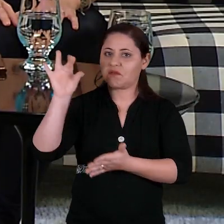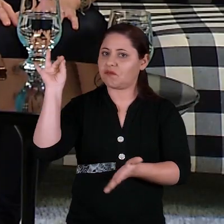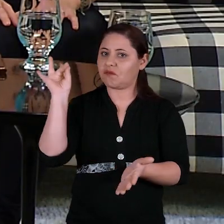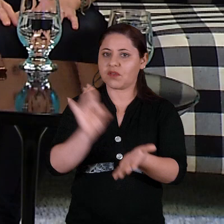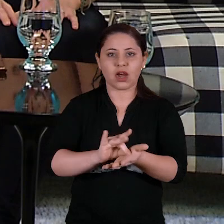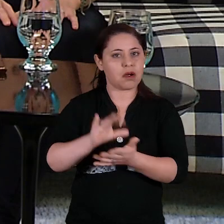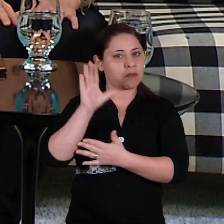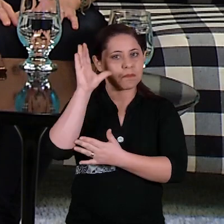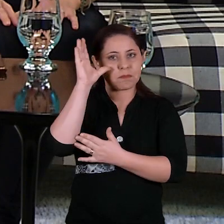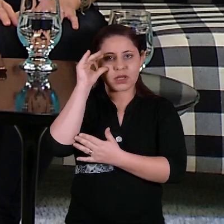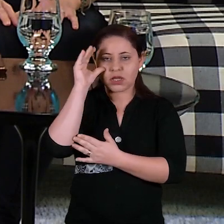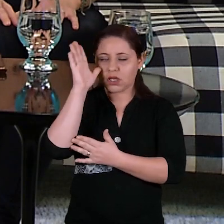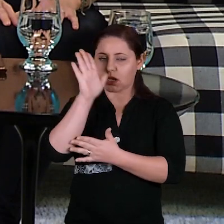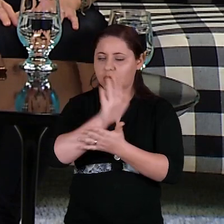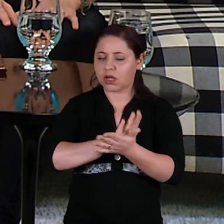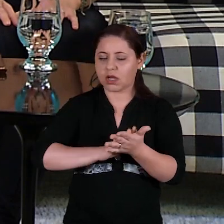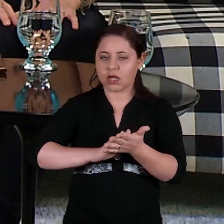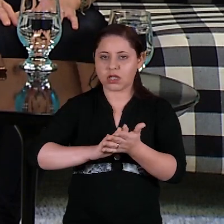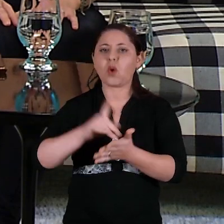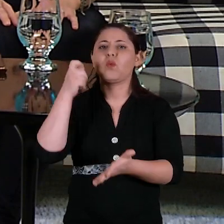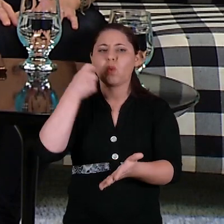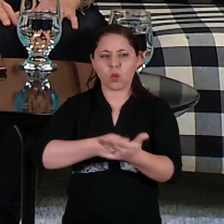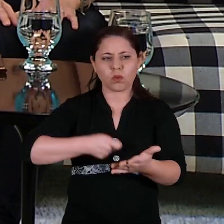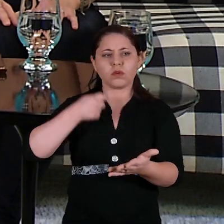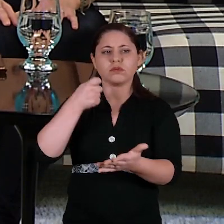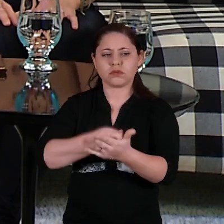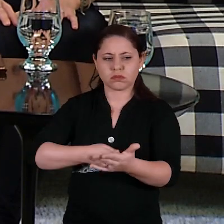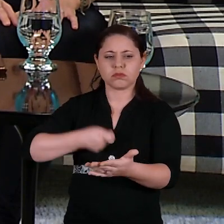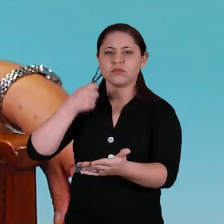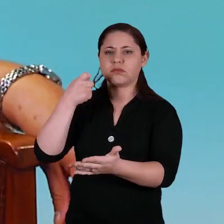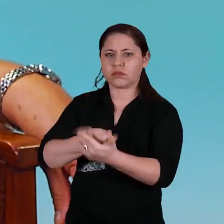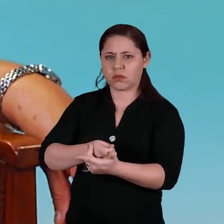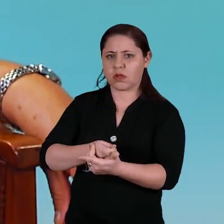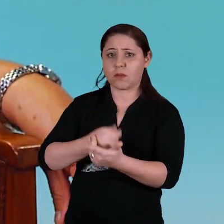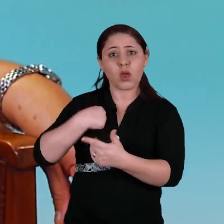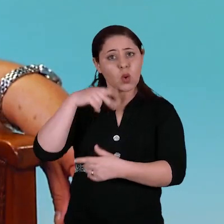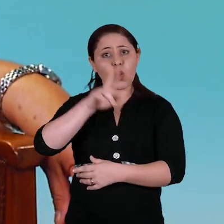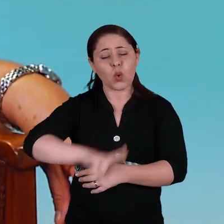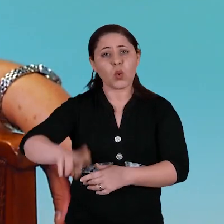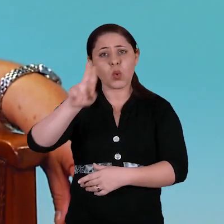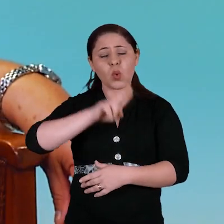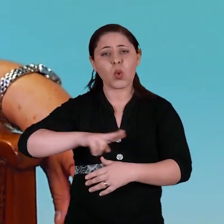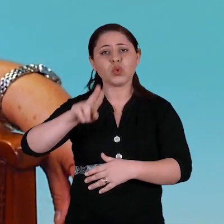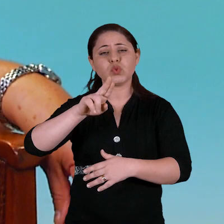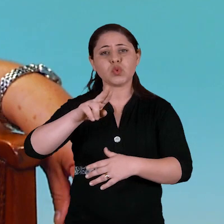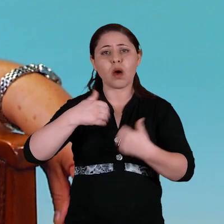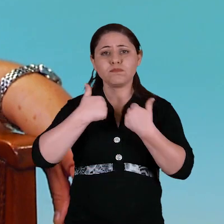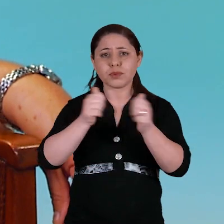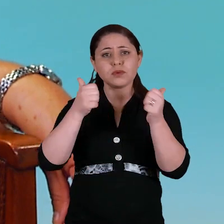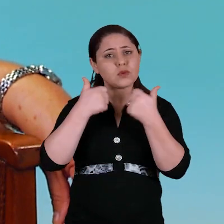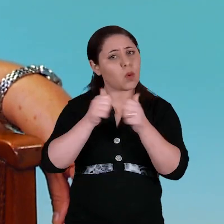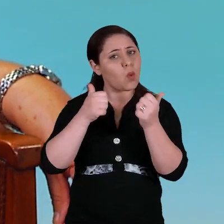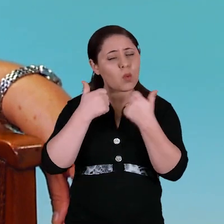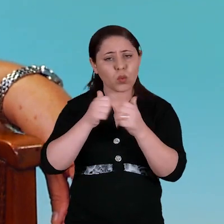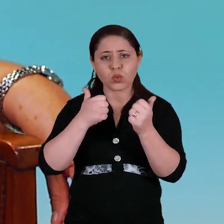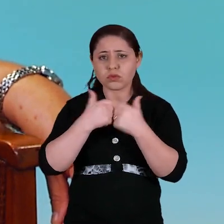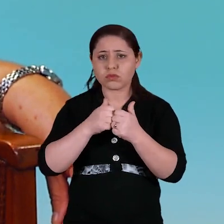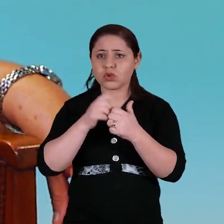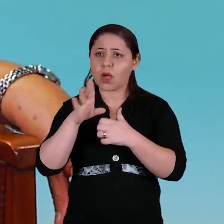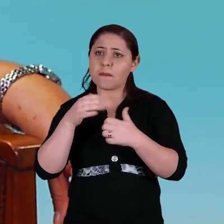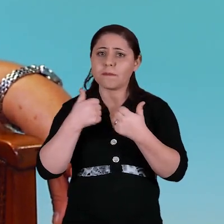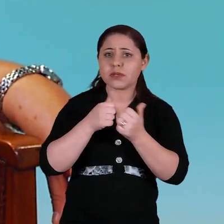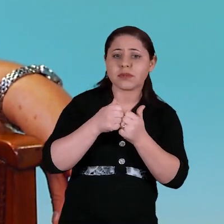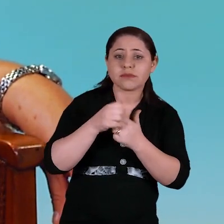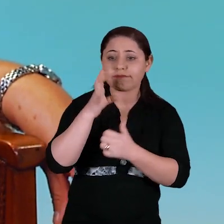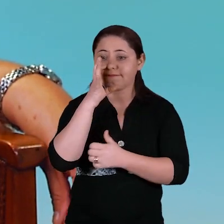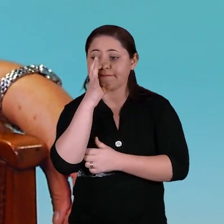não observo. E eu cobro muito, sabe? Eu, por exemplo, eu sou usuário de transporte coletivo. Eu vou só para assim, para dar